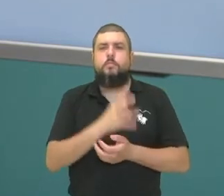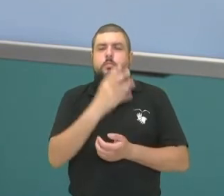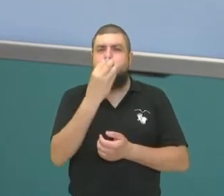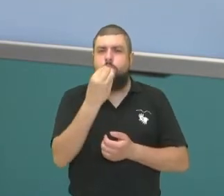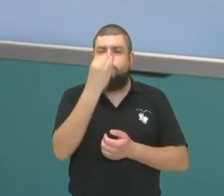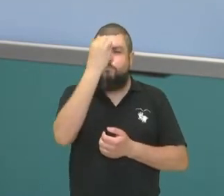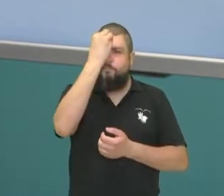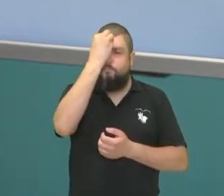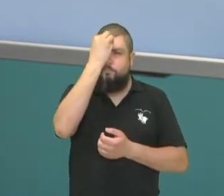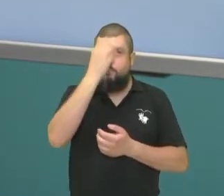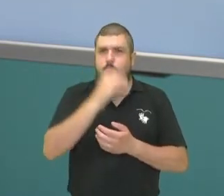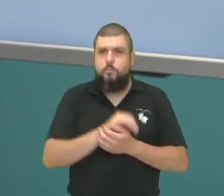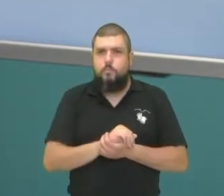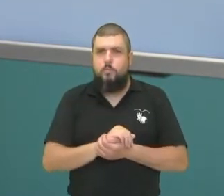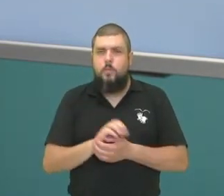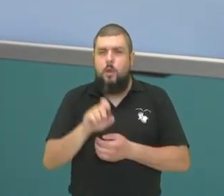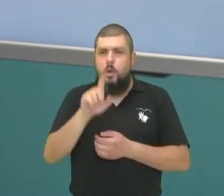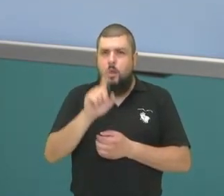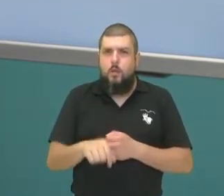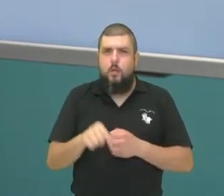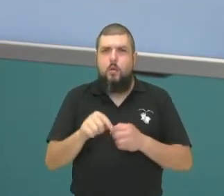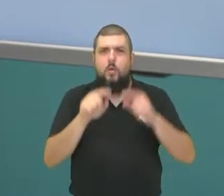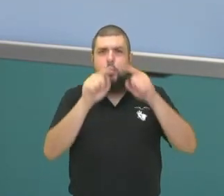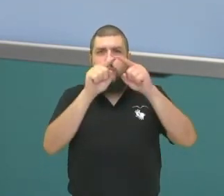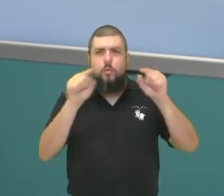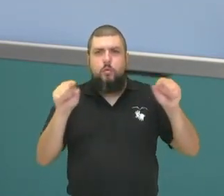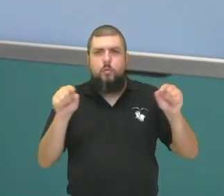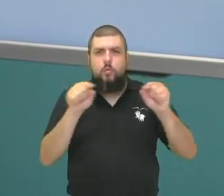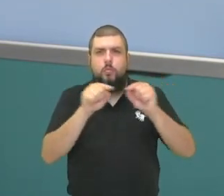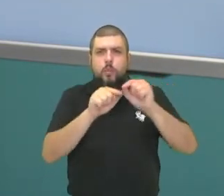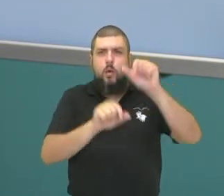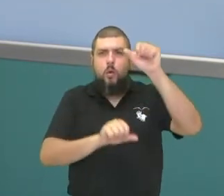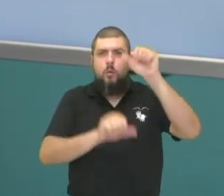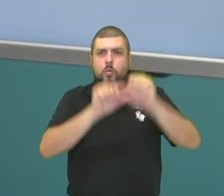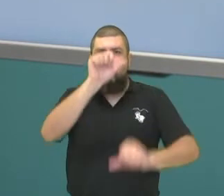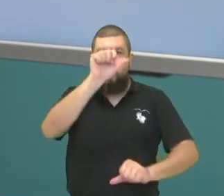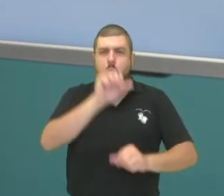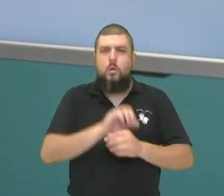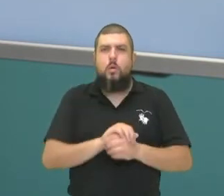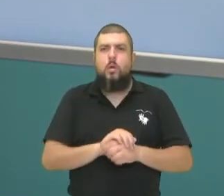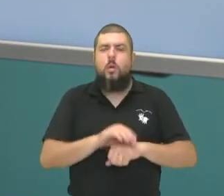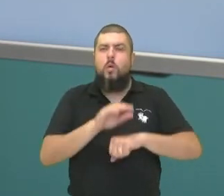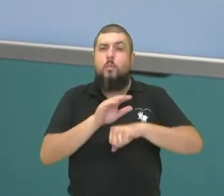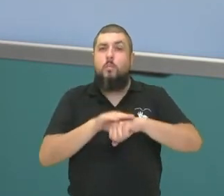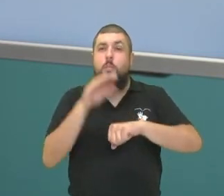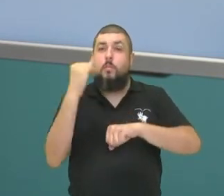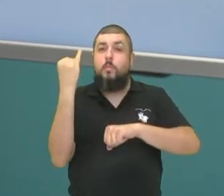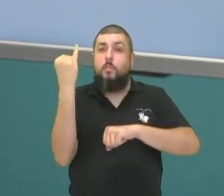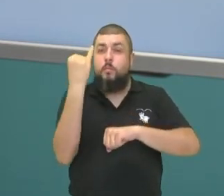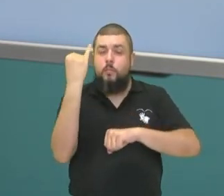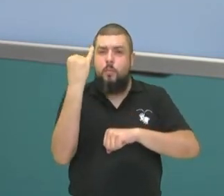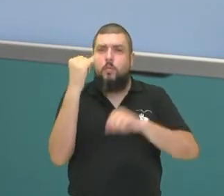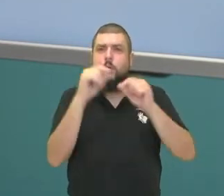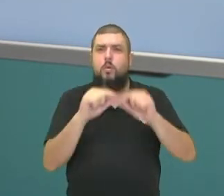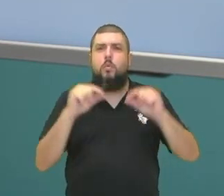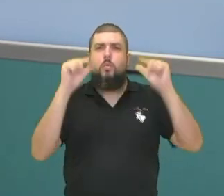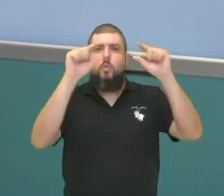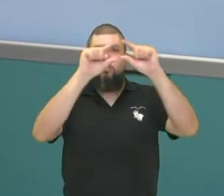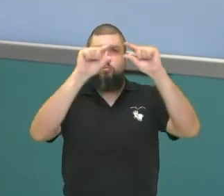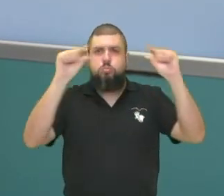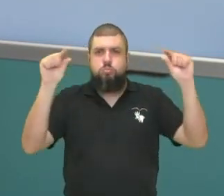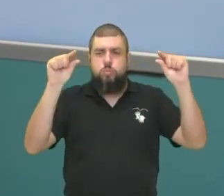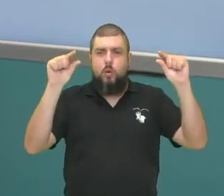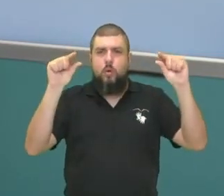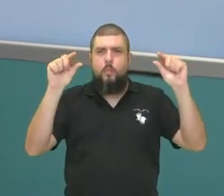de pirâmide invertida. O que é mais importante aparece no início. Então temos o resumo do assunto, do fato,